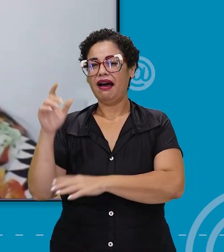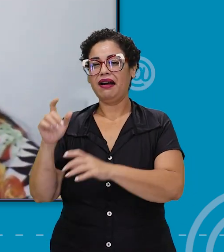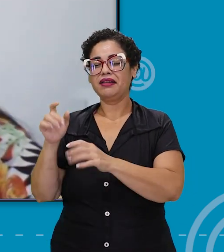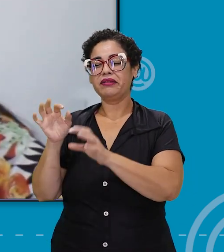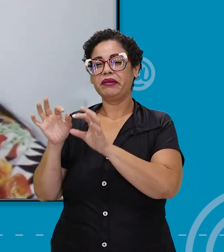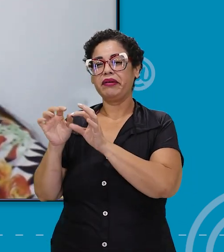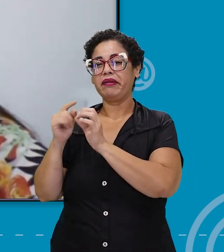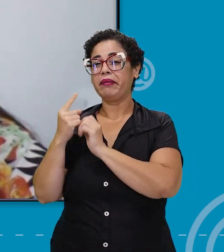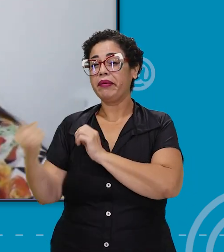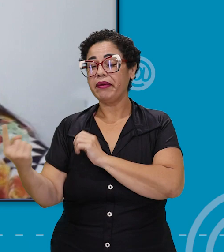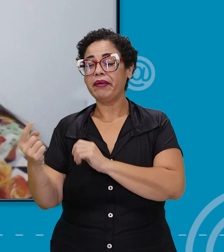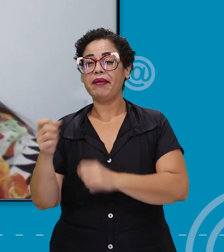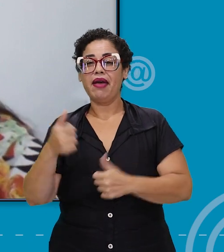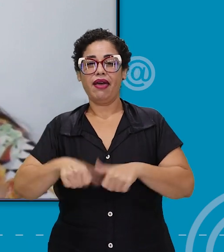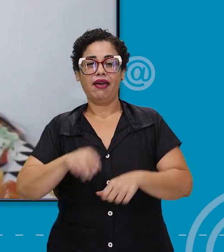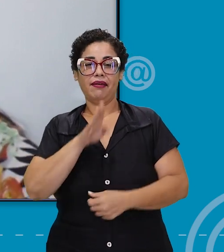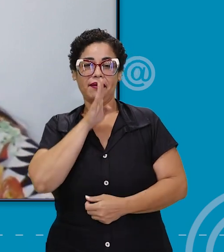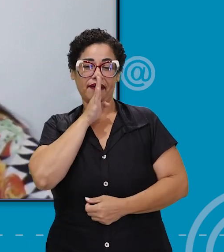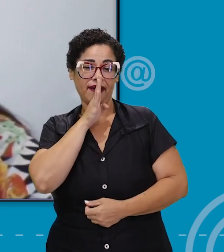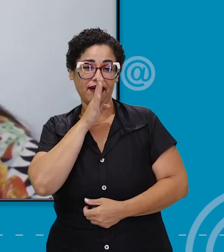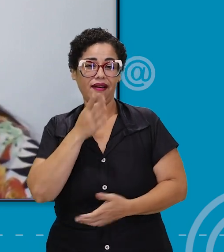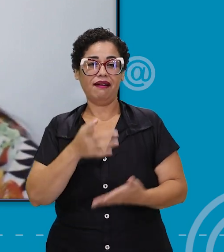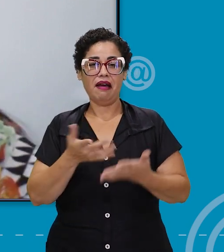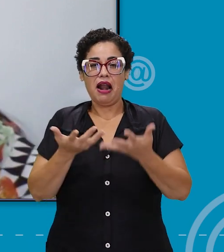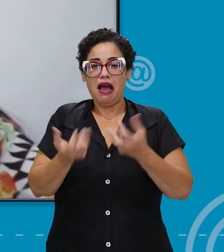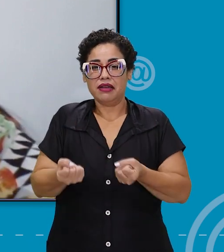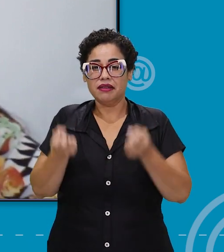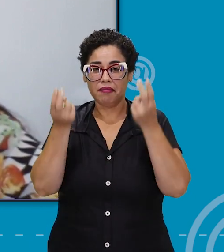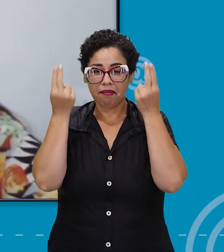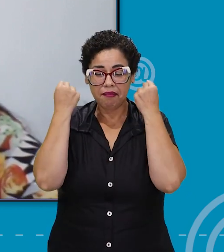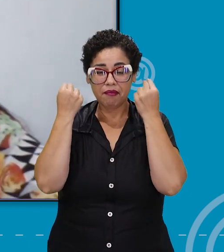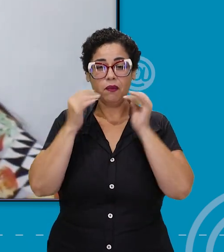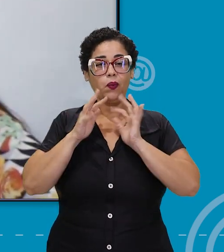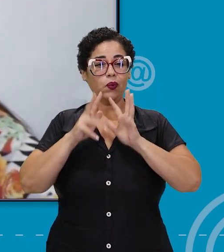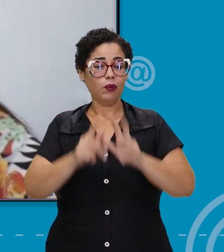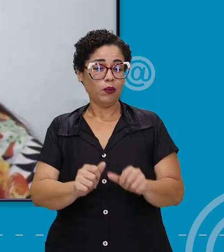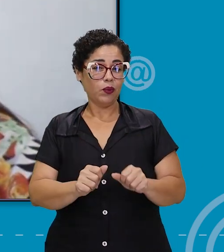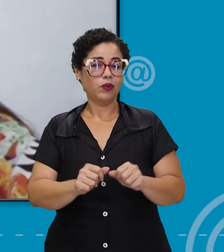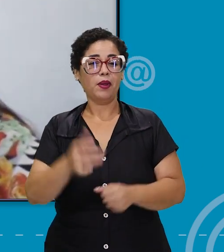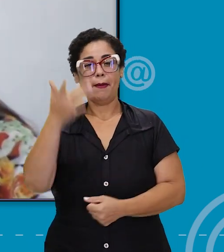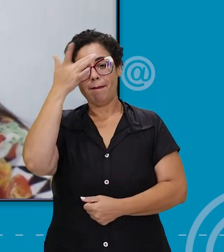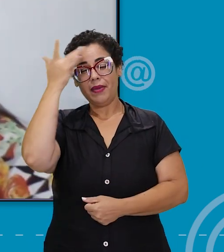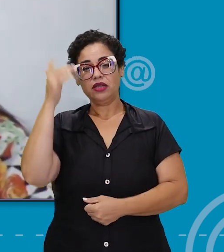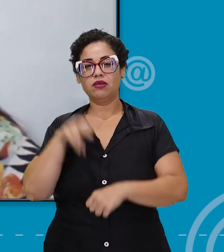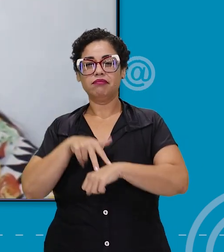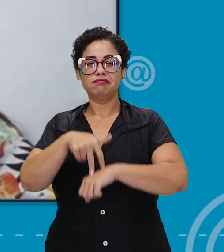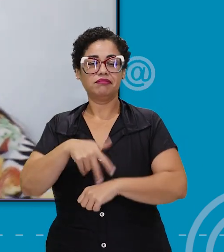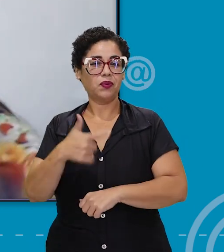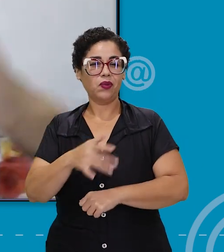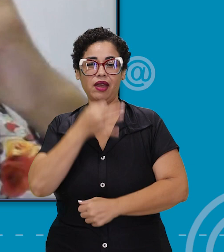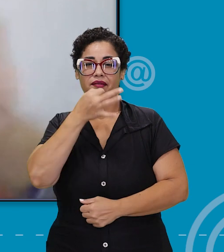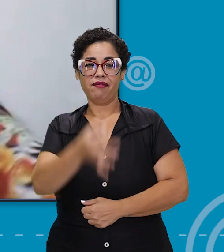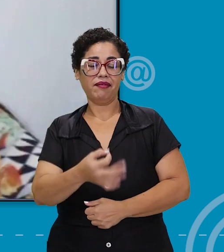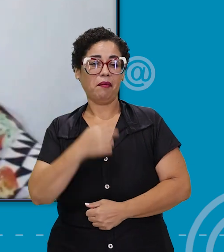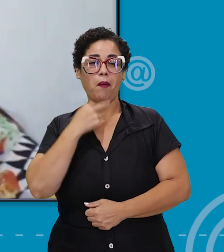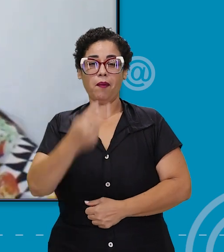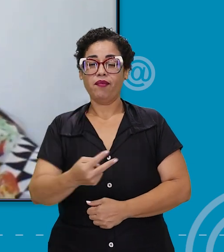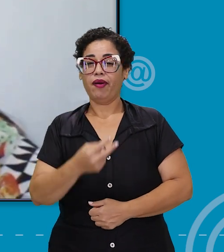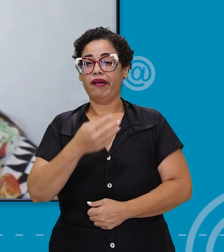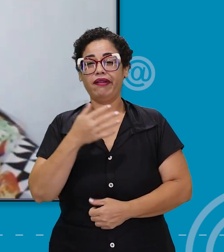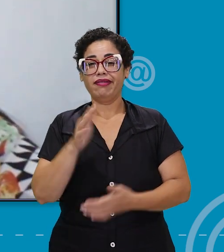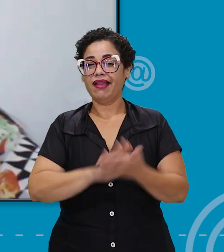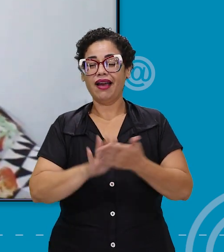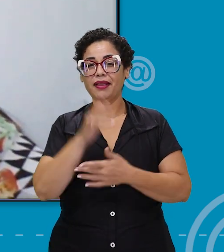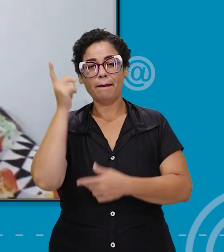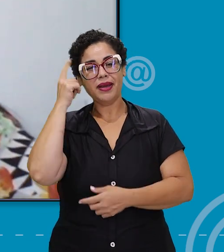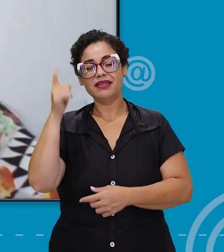mato, que é uma pessoa calada, é uma pessoa que aceita tudo, entendeu? Uma pessoa que não se posiciona, é um bicho do mato,